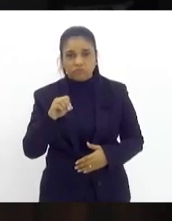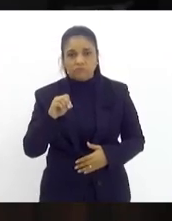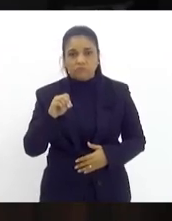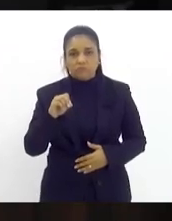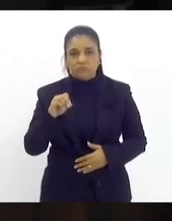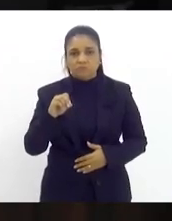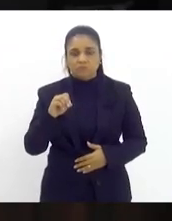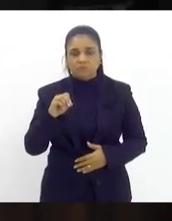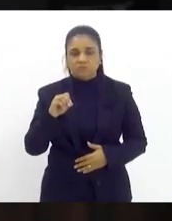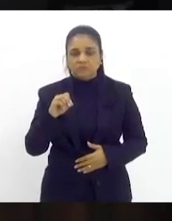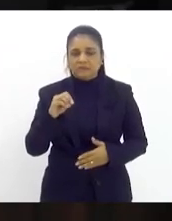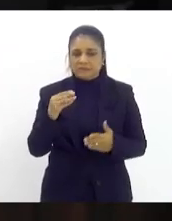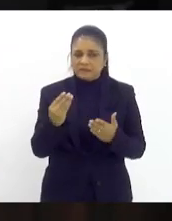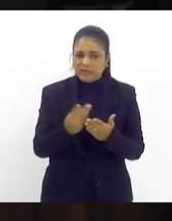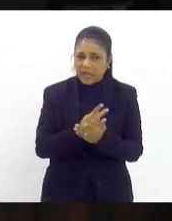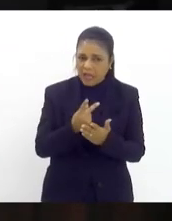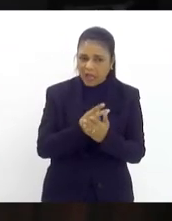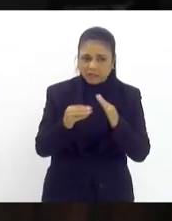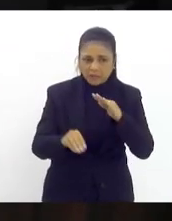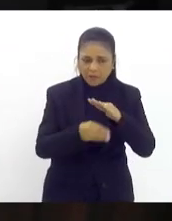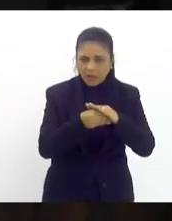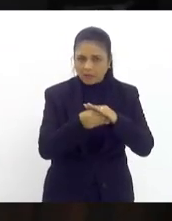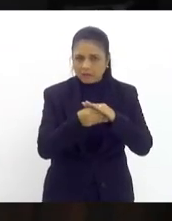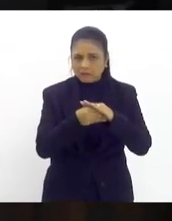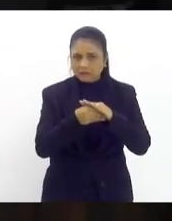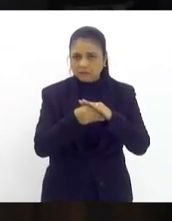tá errado a emenda aí